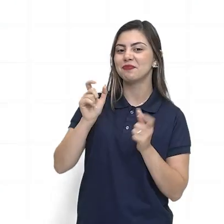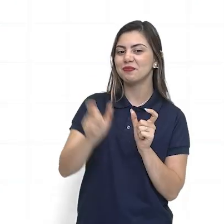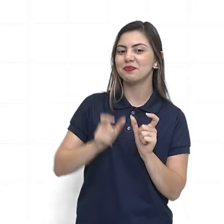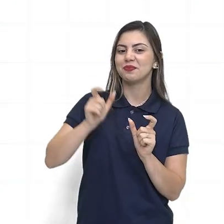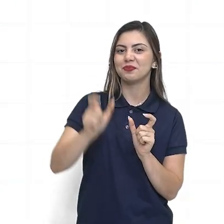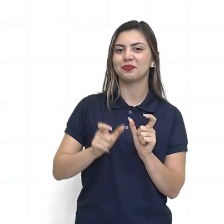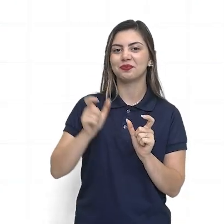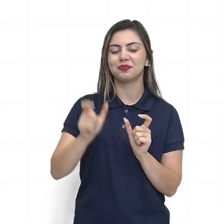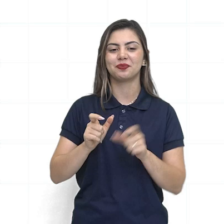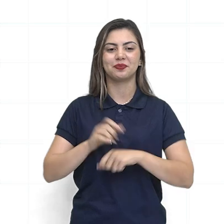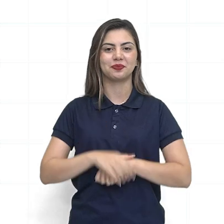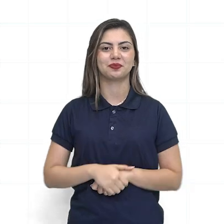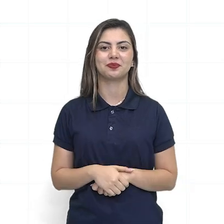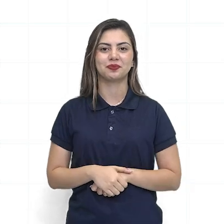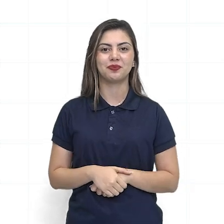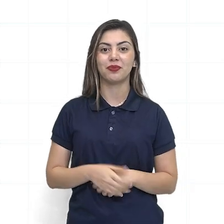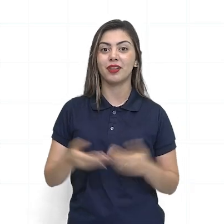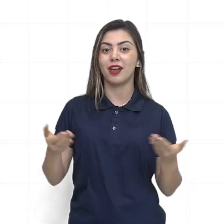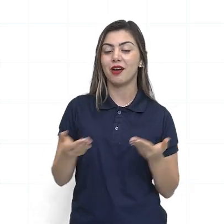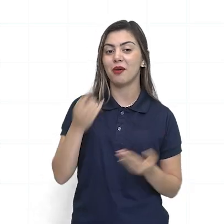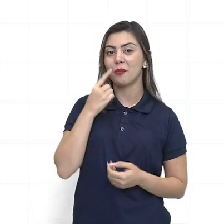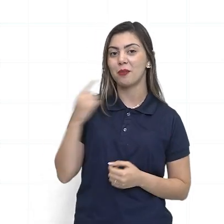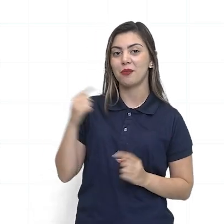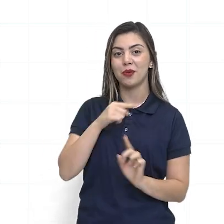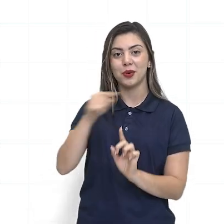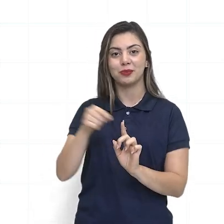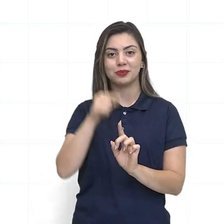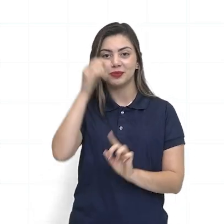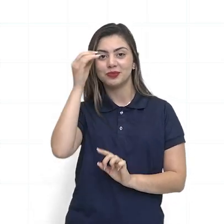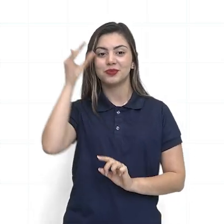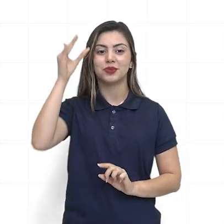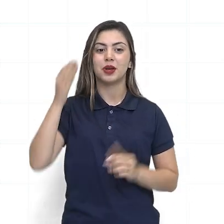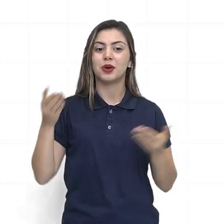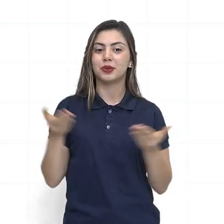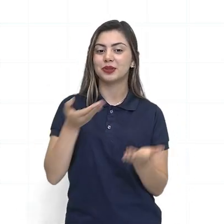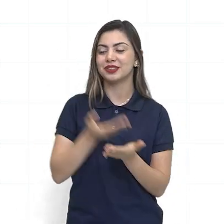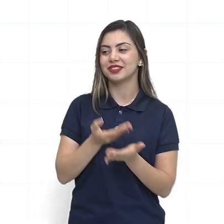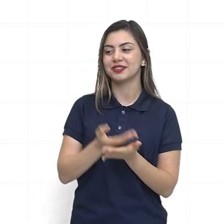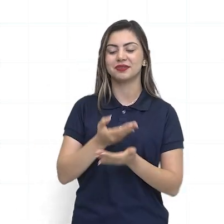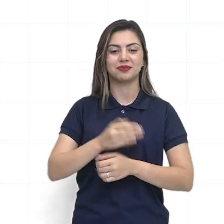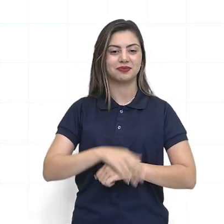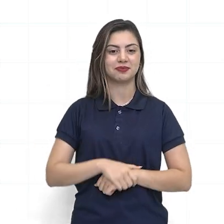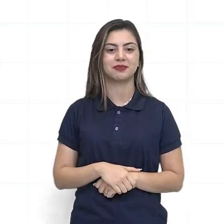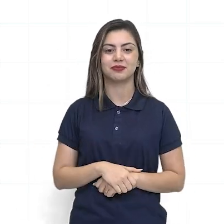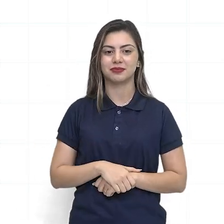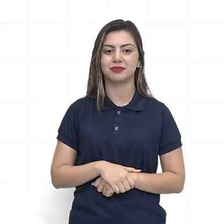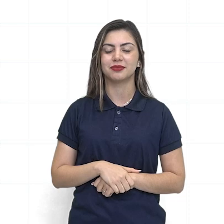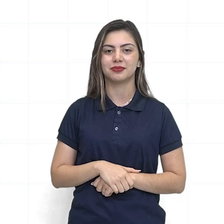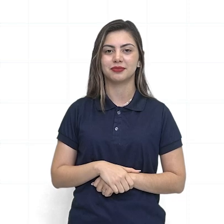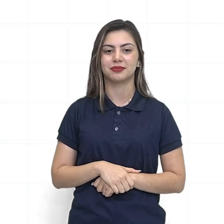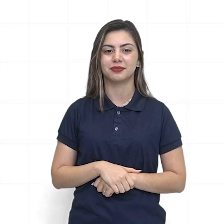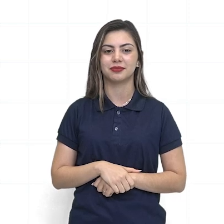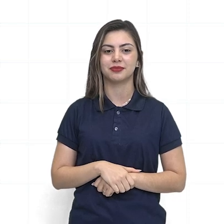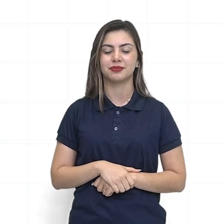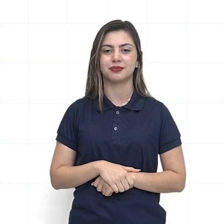morfologia. Vamos então conhecer o objeto de conhecimento da nossa aula de hoje.